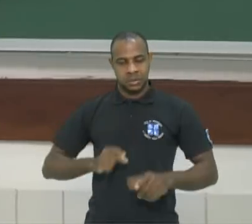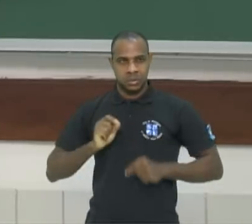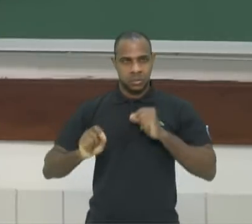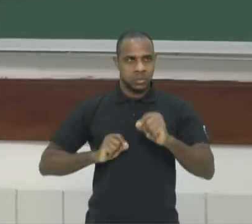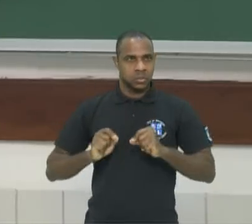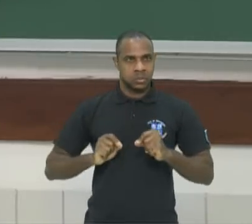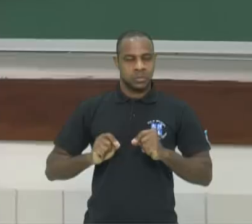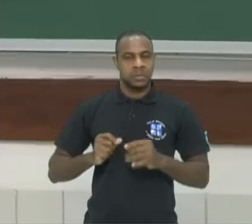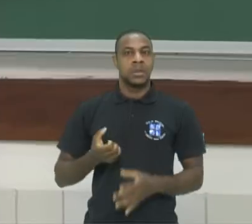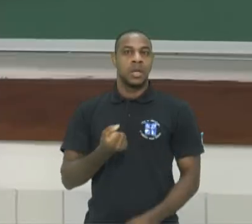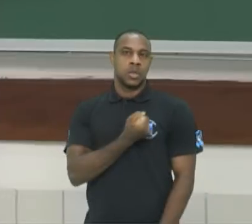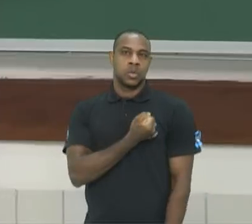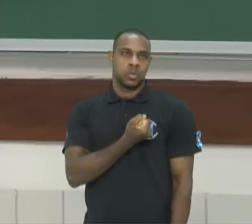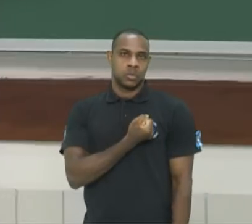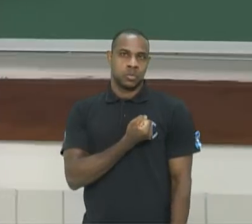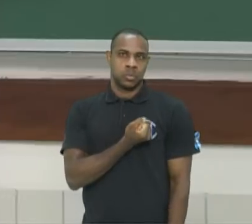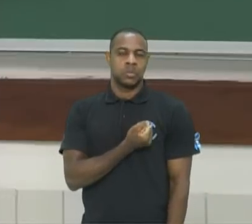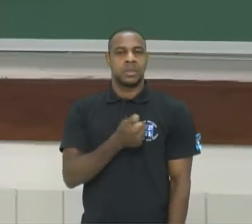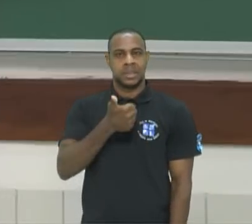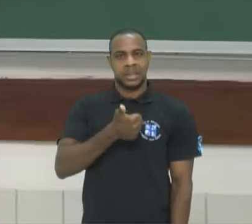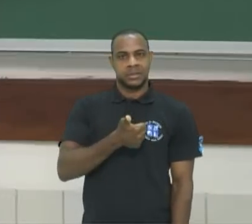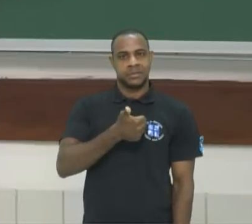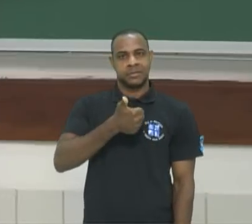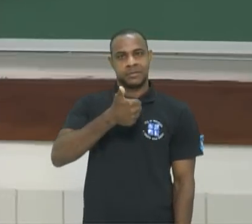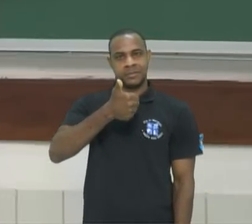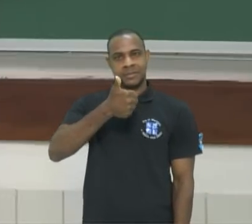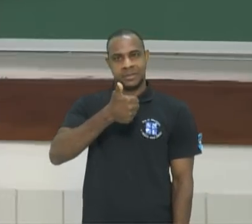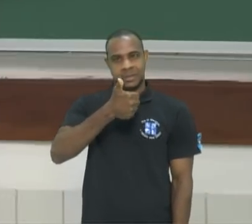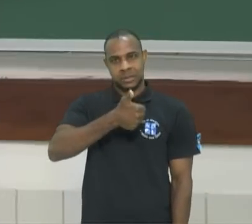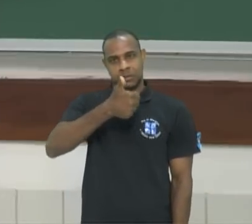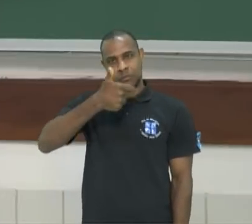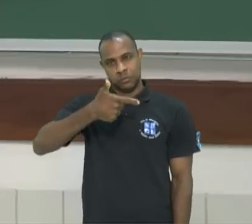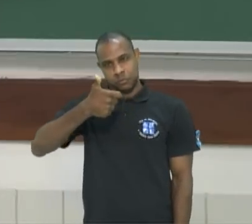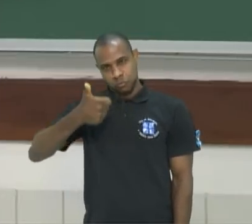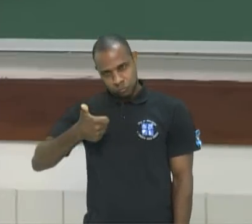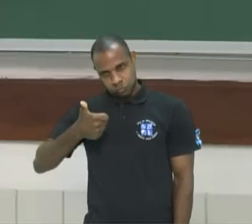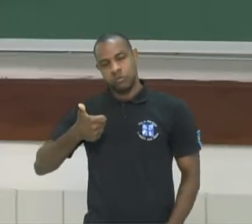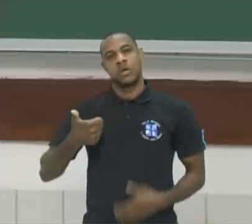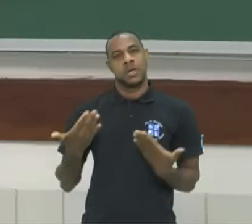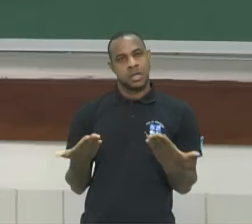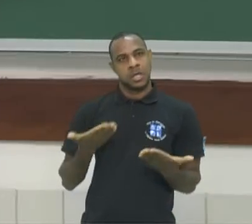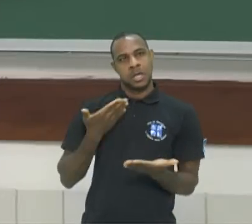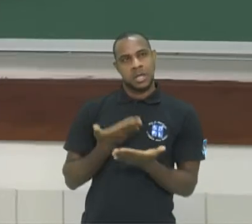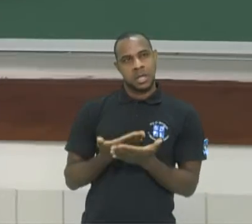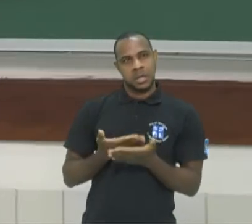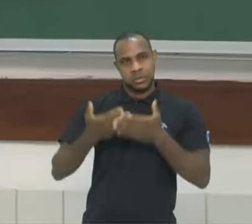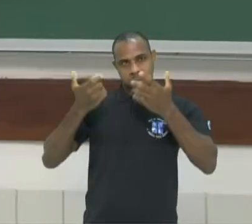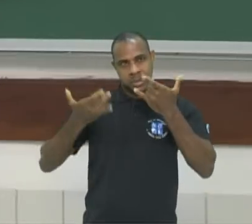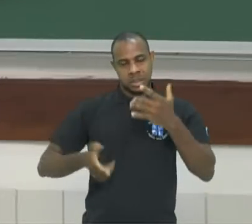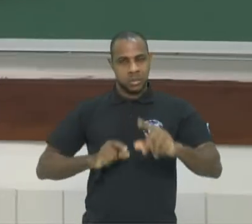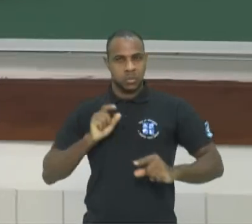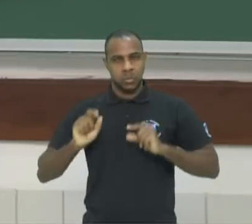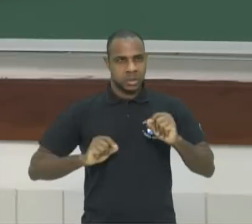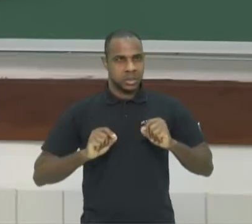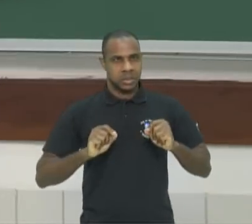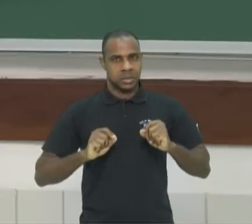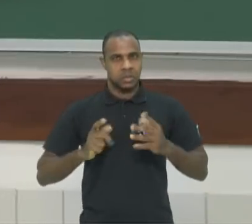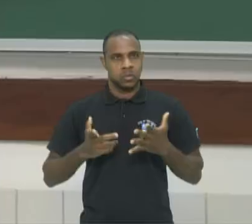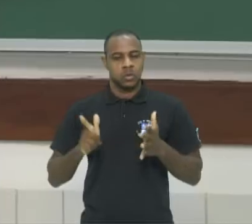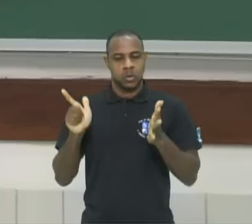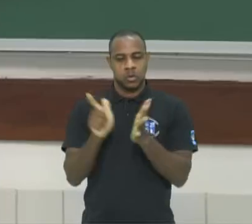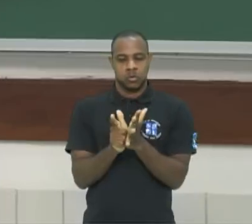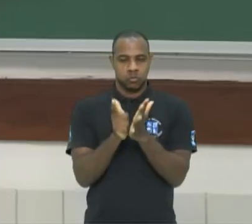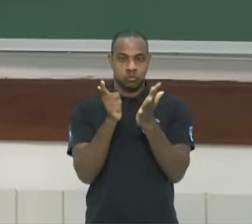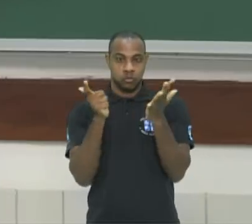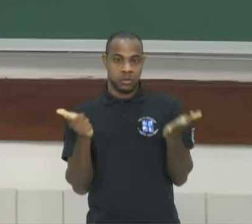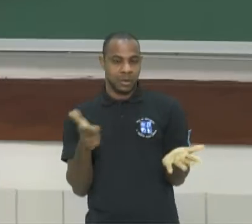de número 121, ok? Vamos trabalhar a primeira página do jornal impresso, aquilo que chama a